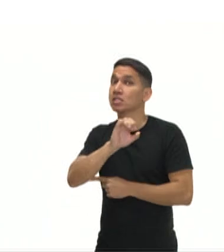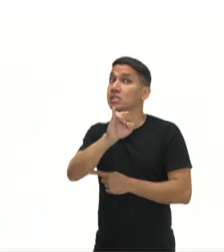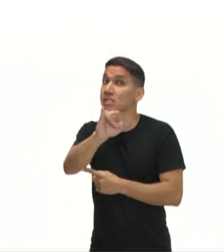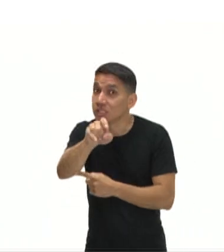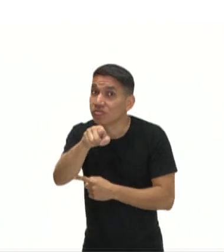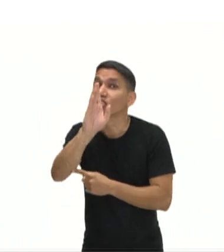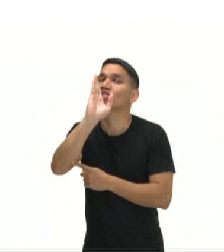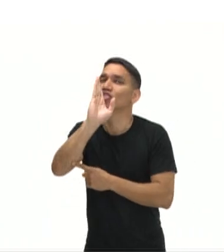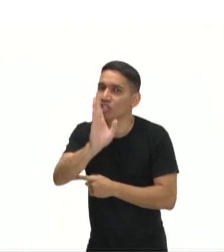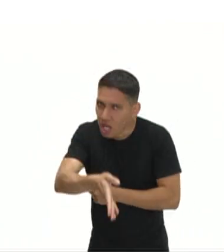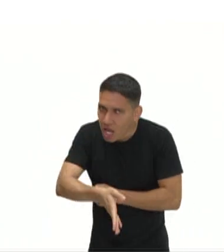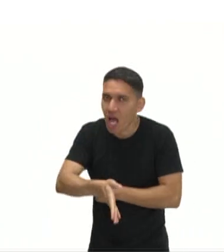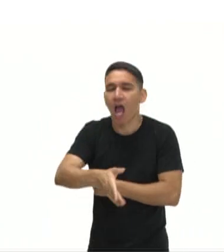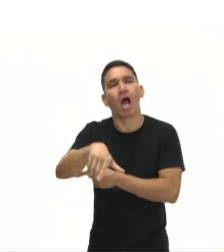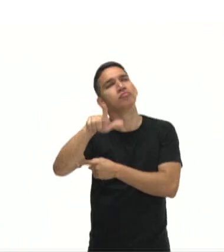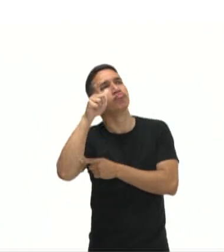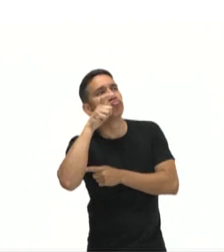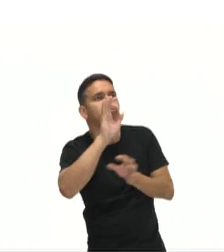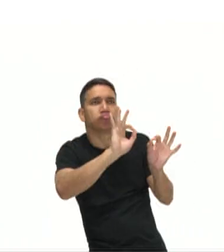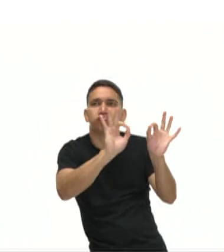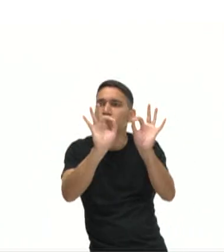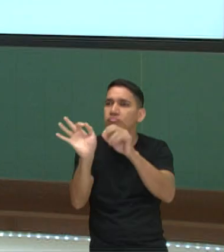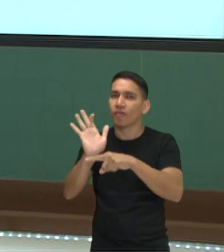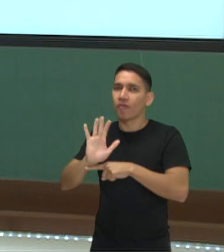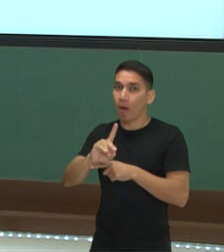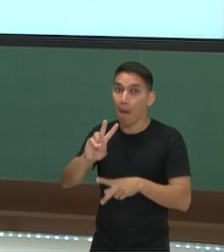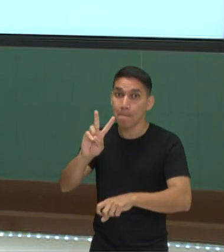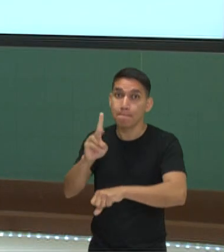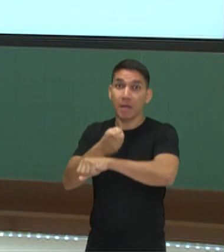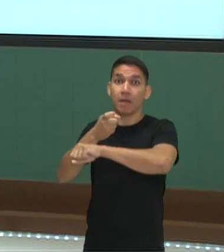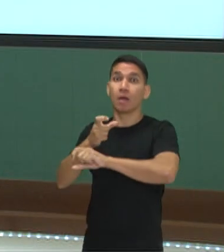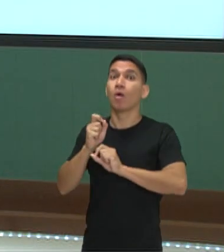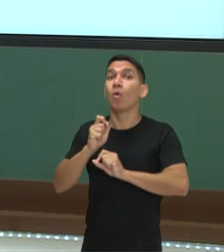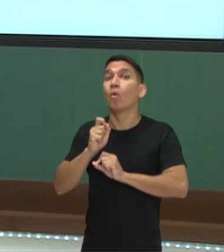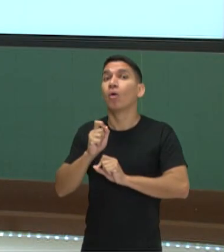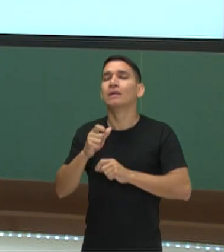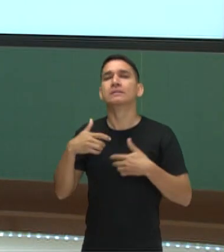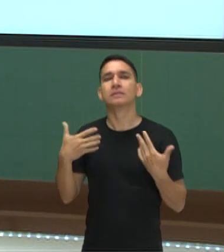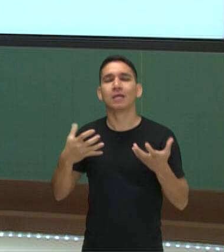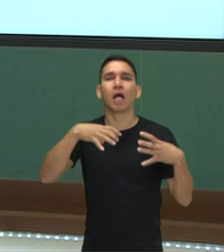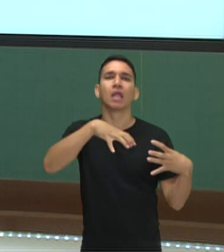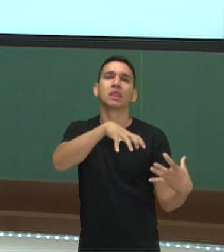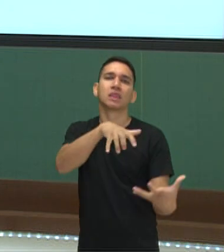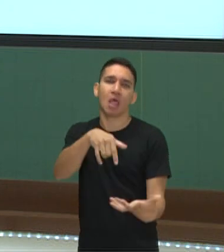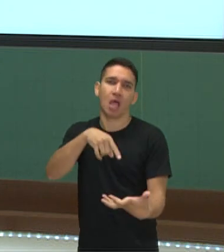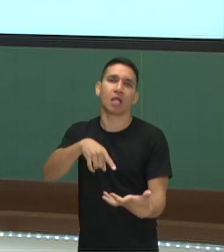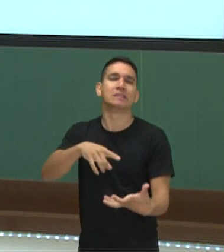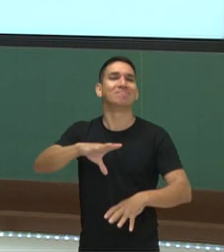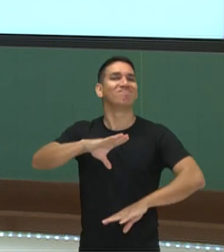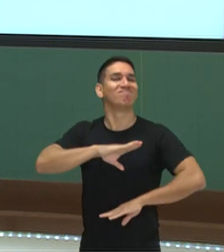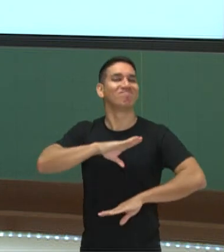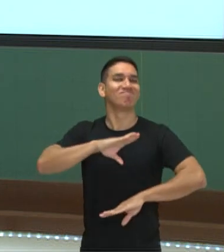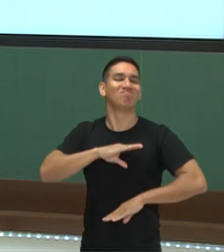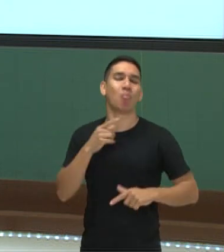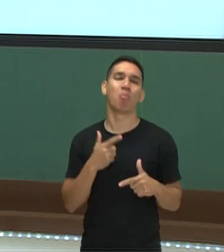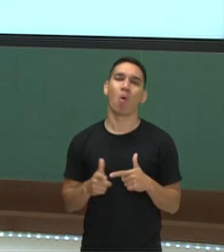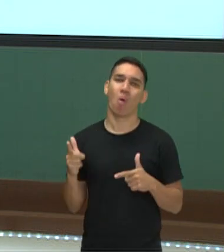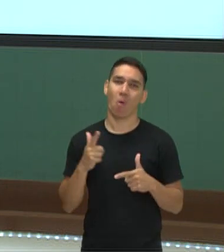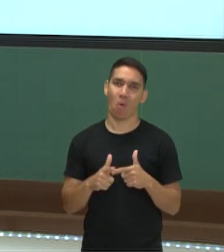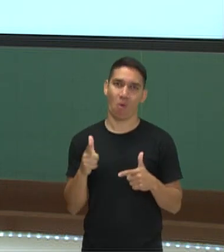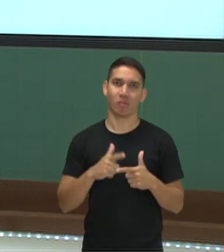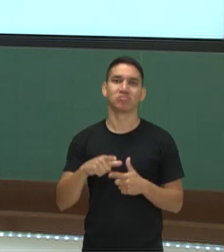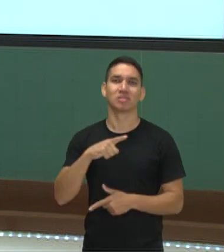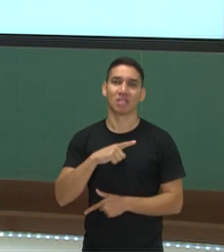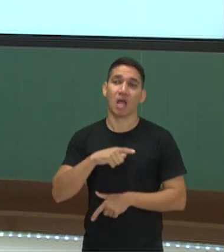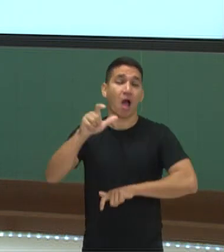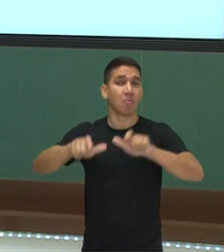você assistiu o filme, você vai perceber que o planeta Terra estava passando por alguns problemas. E as pessoas